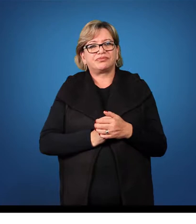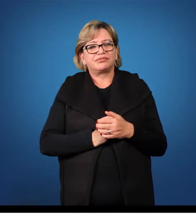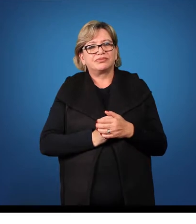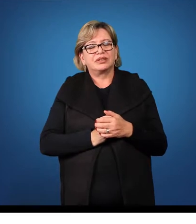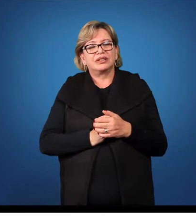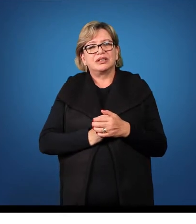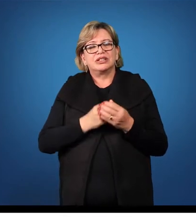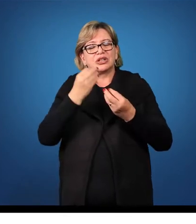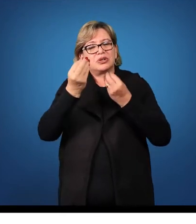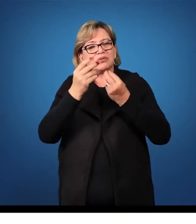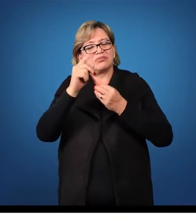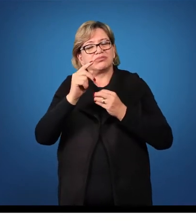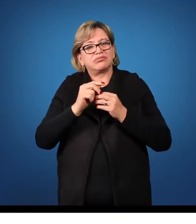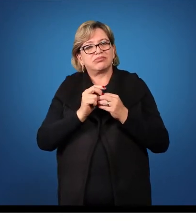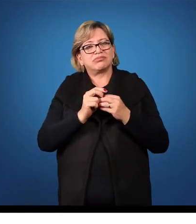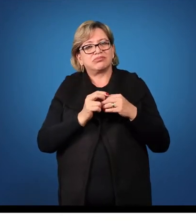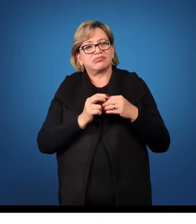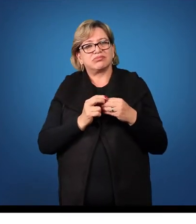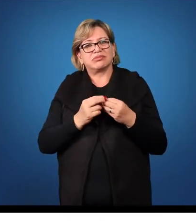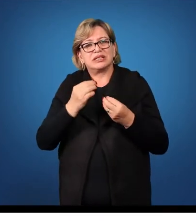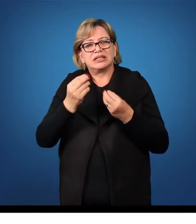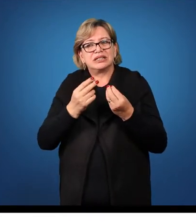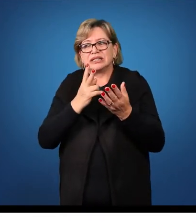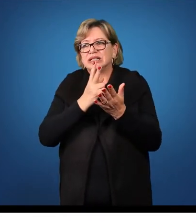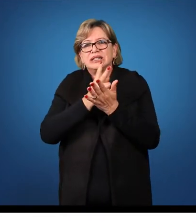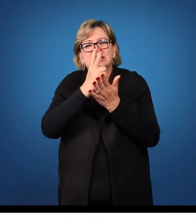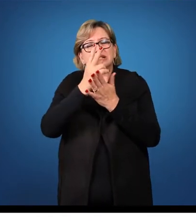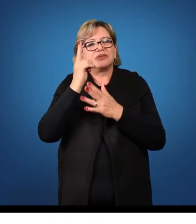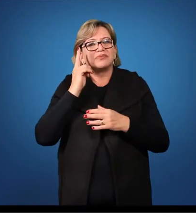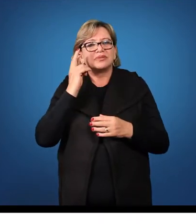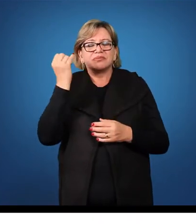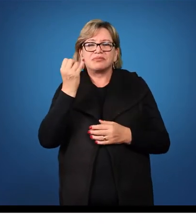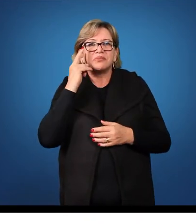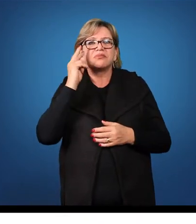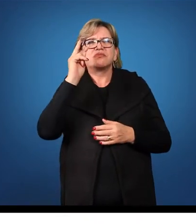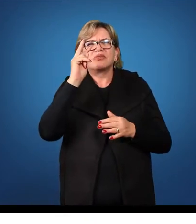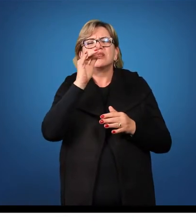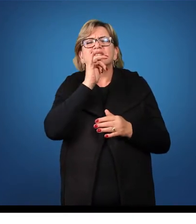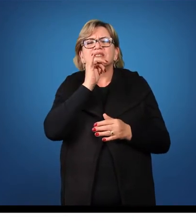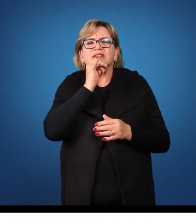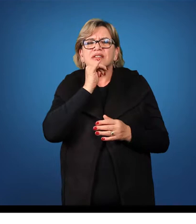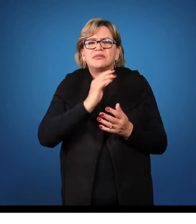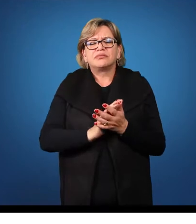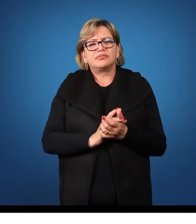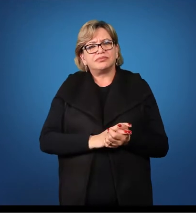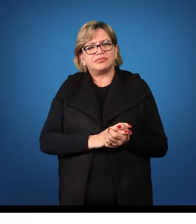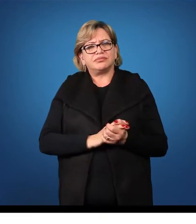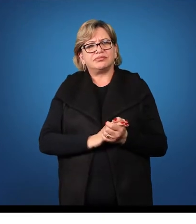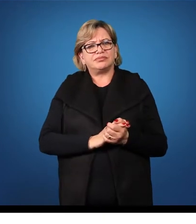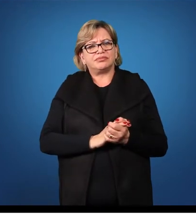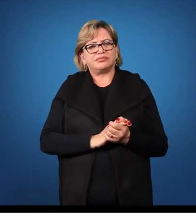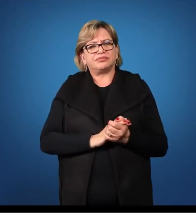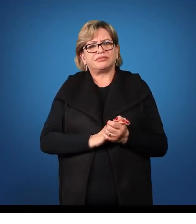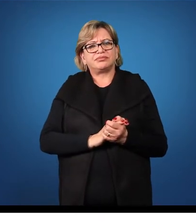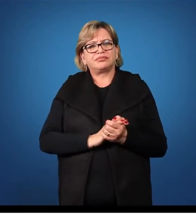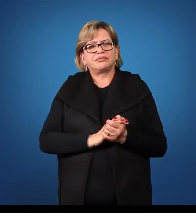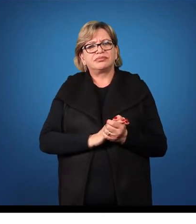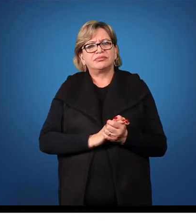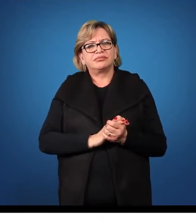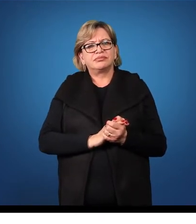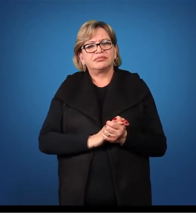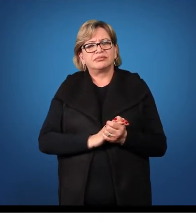genus no dativo gênio e no acusativo geno um vocativo geno